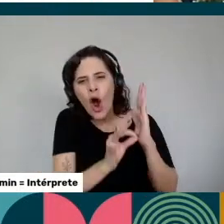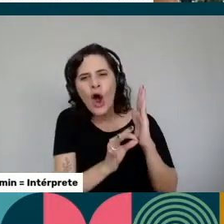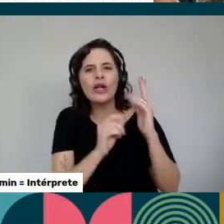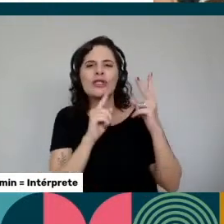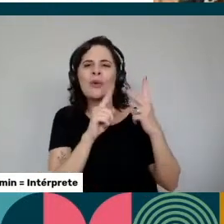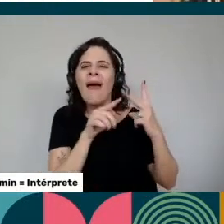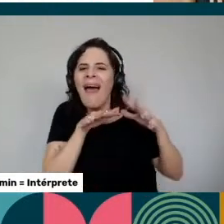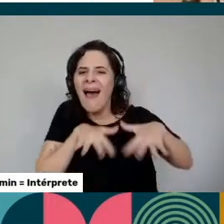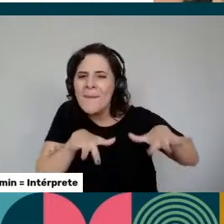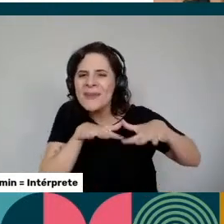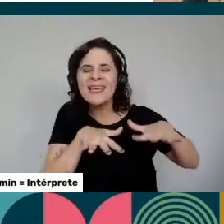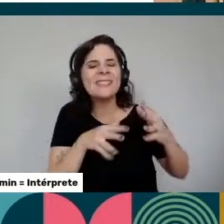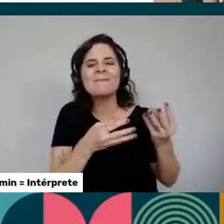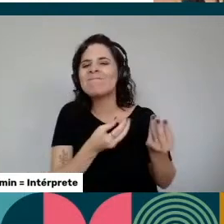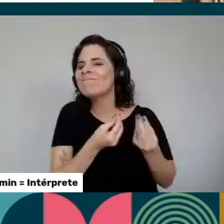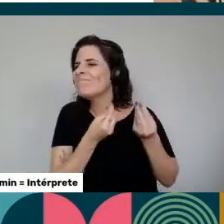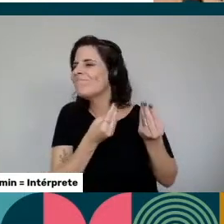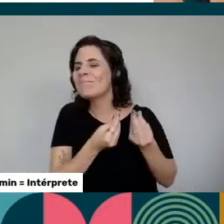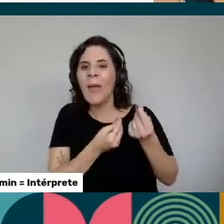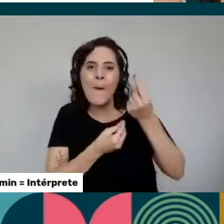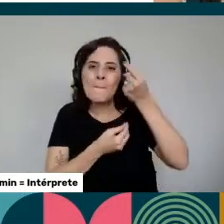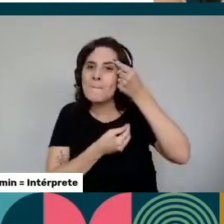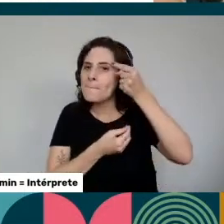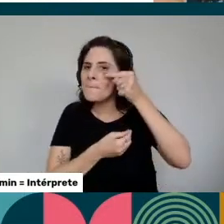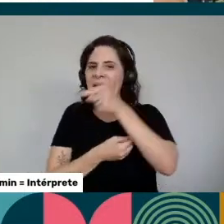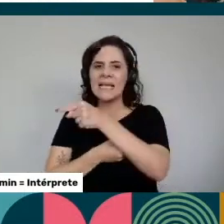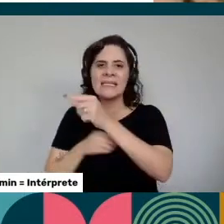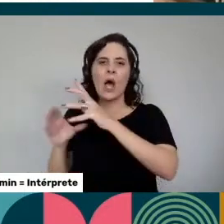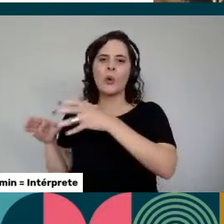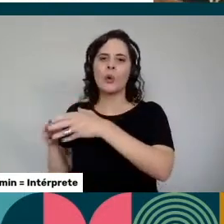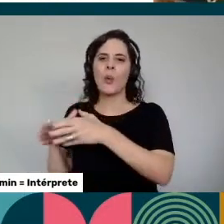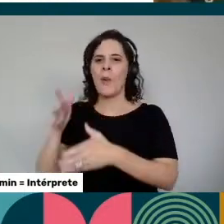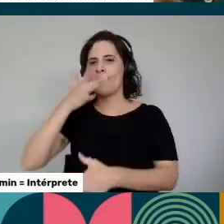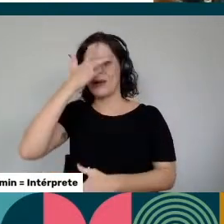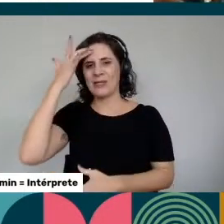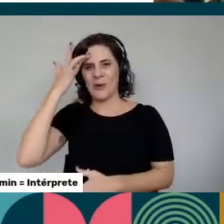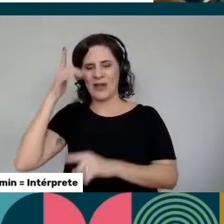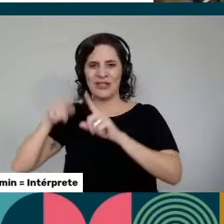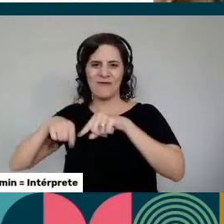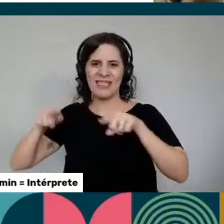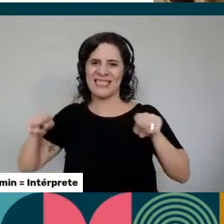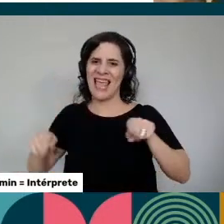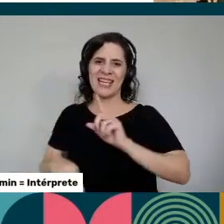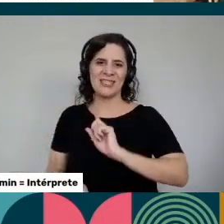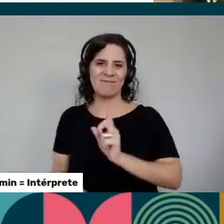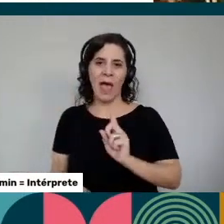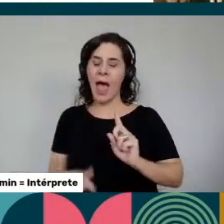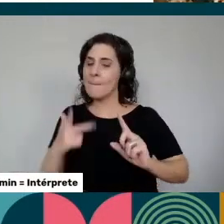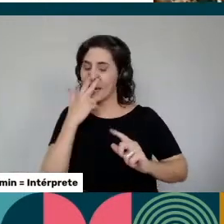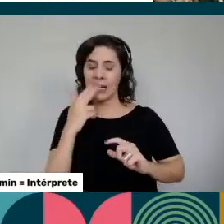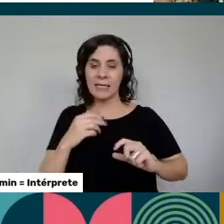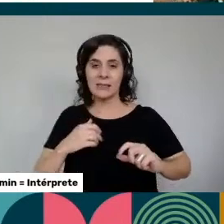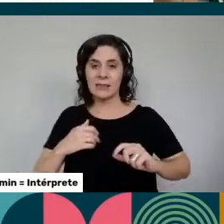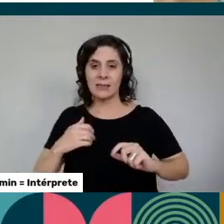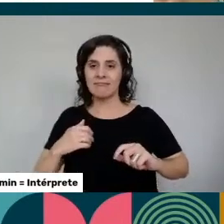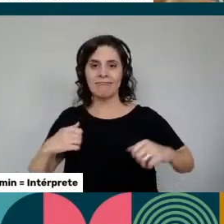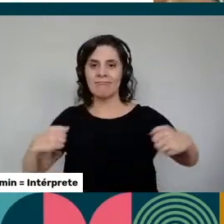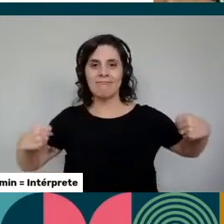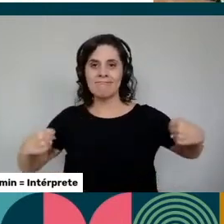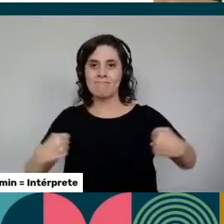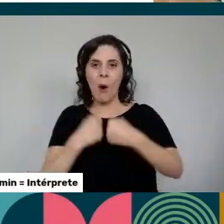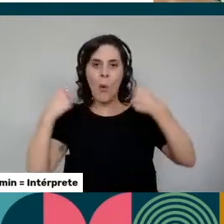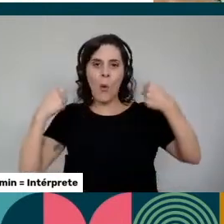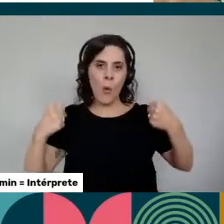criados pensando nesses grupos. E aí dá o choque. E é onde muitas empresas param. Por